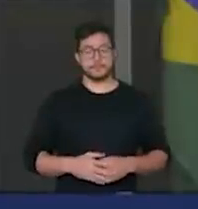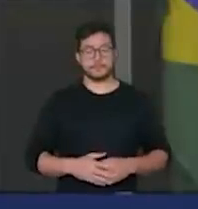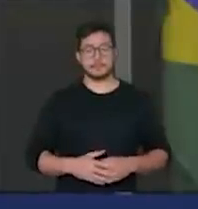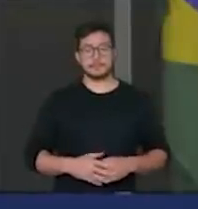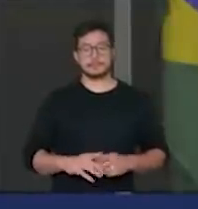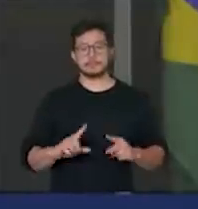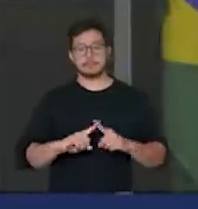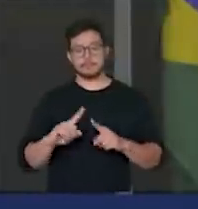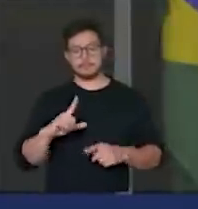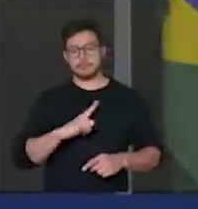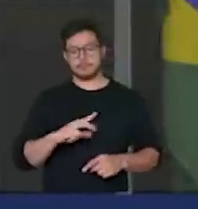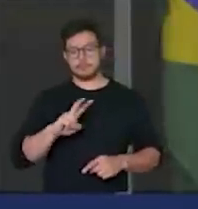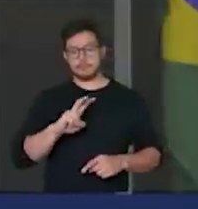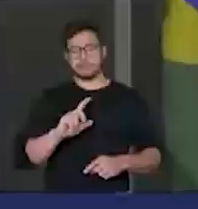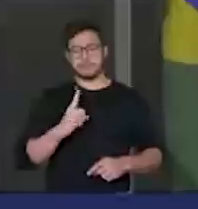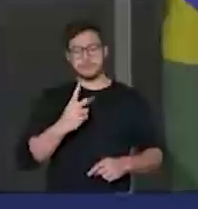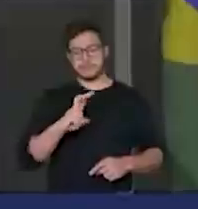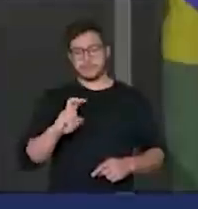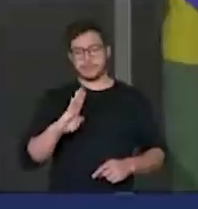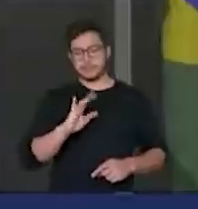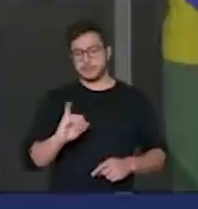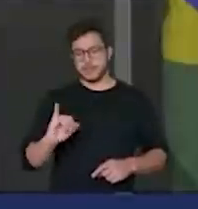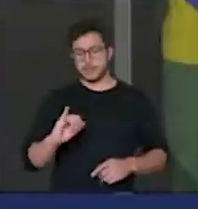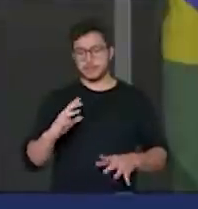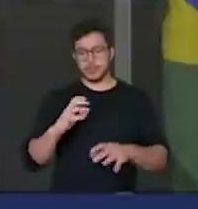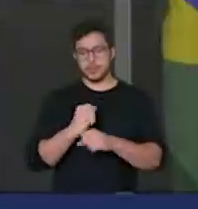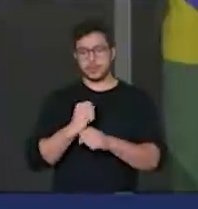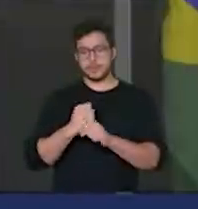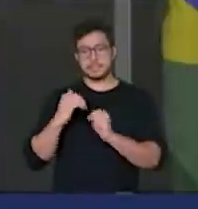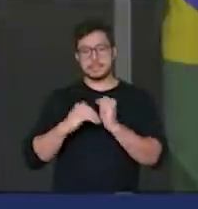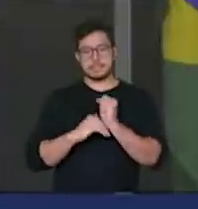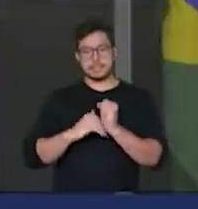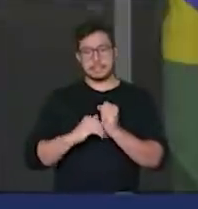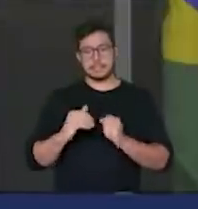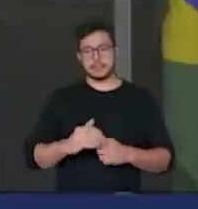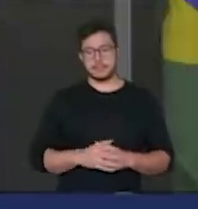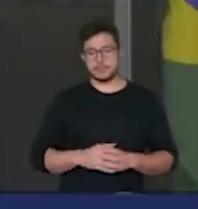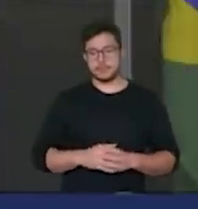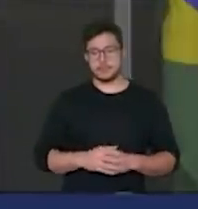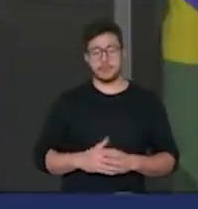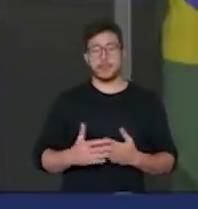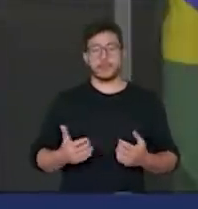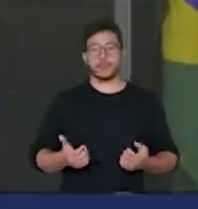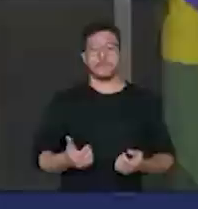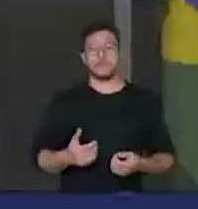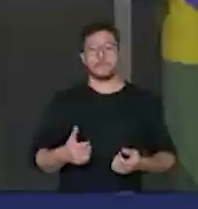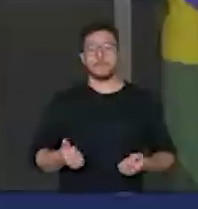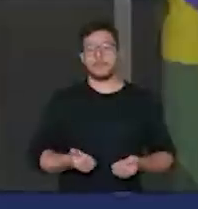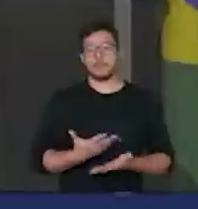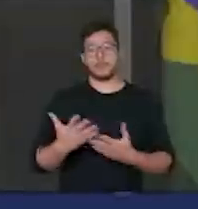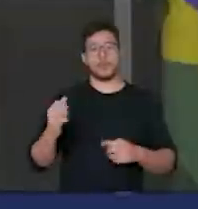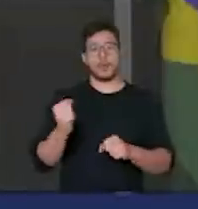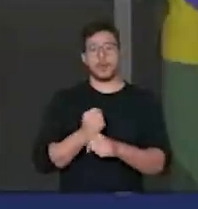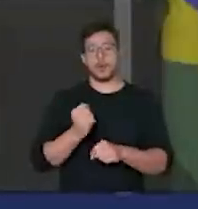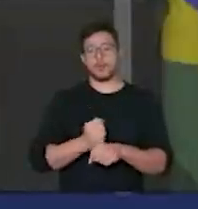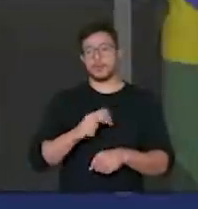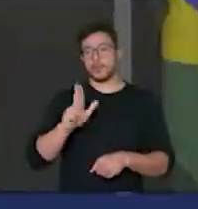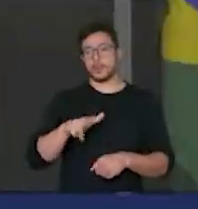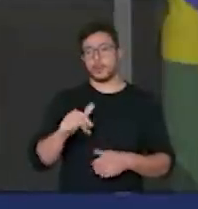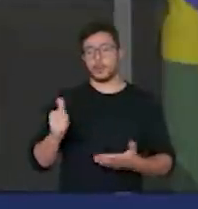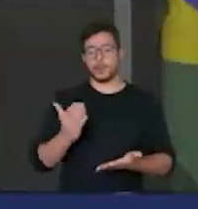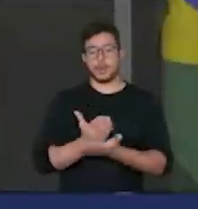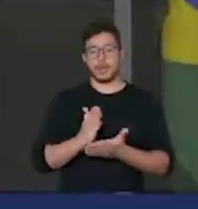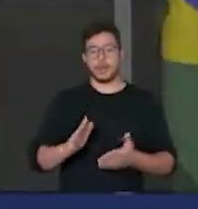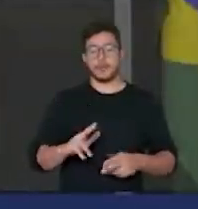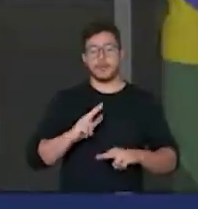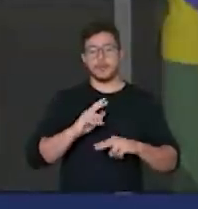tem 15 bilhões de orçamento secreto parados ou então sendo enviados muitas vezes para obras que sequer nunca vão terminar. Um escândalo